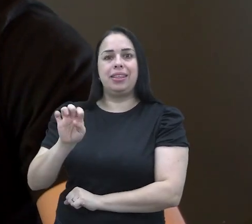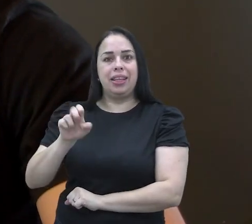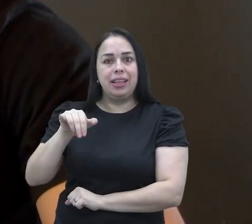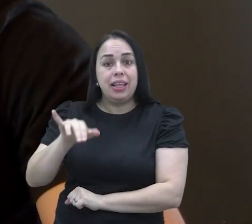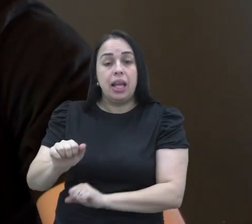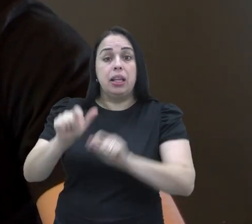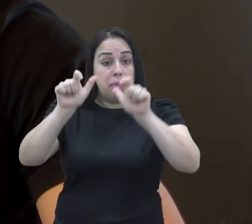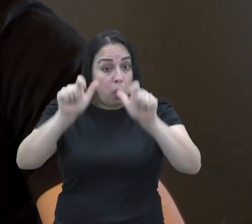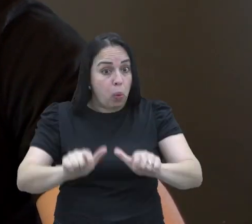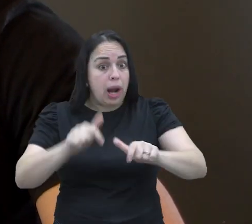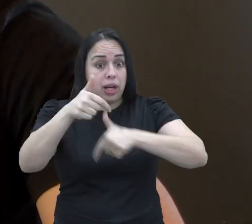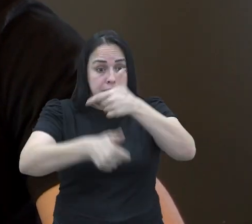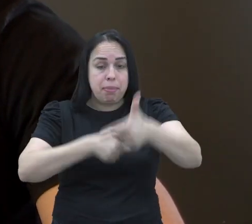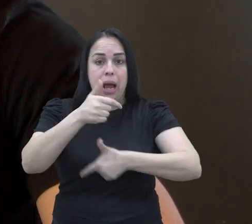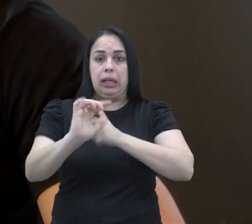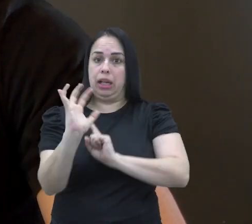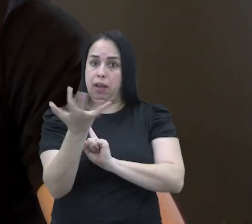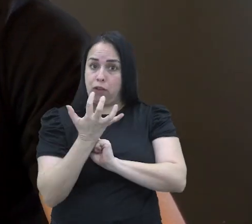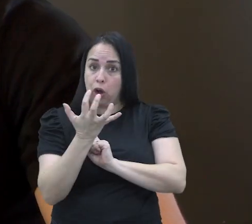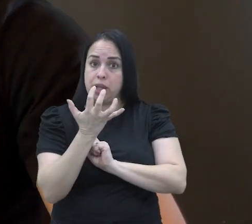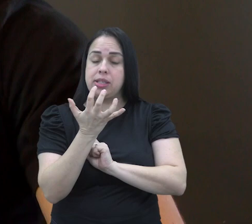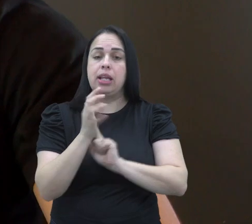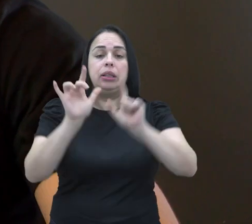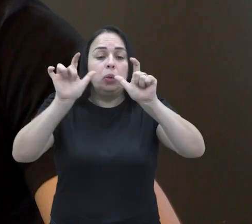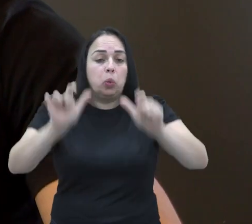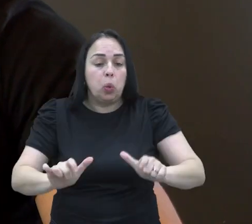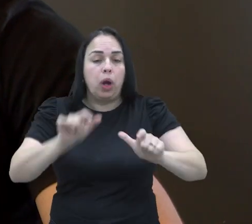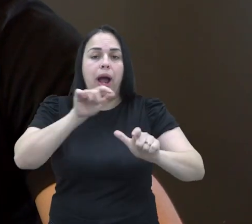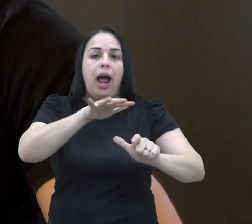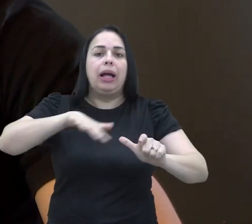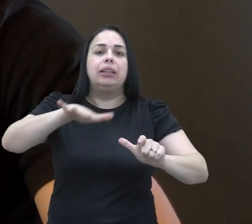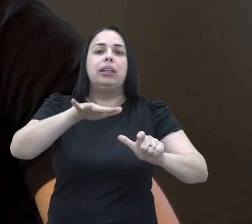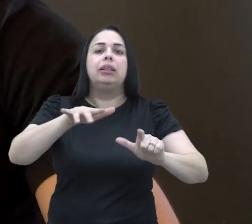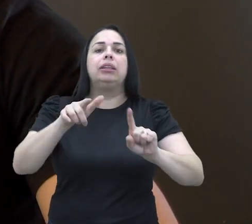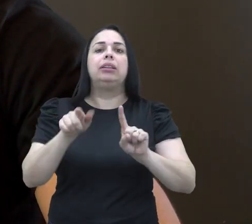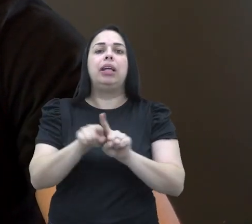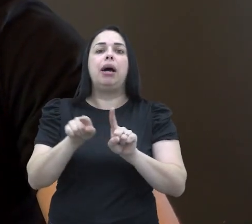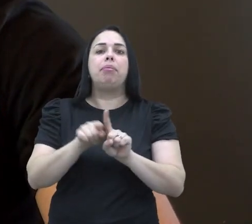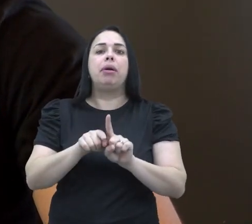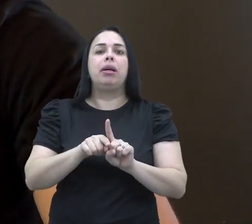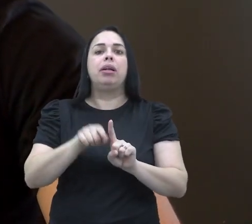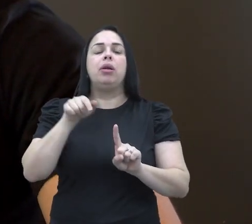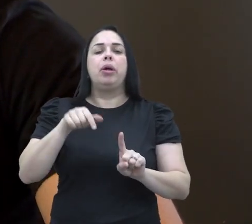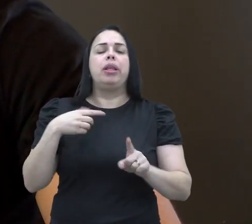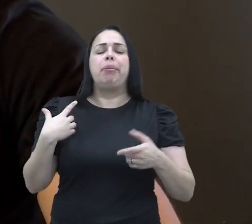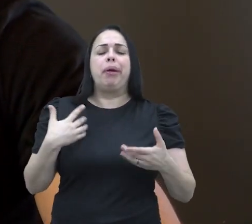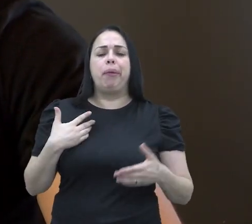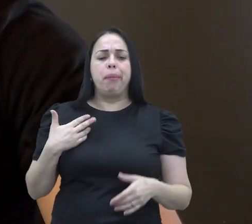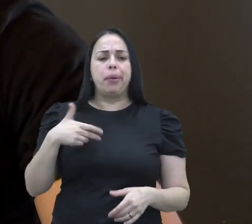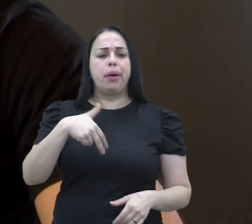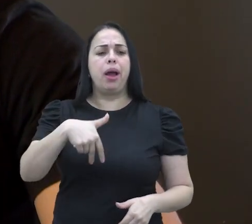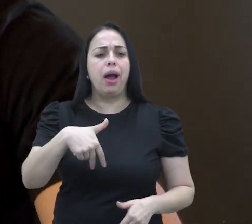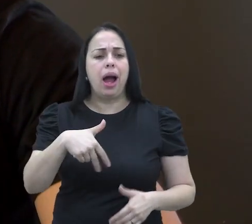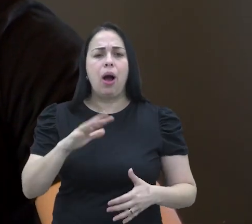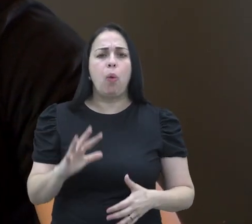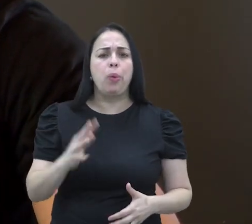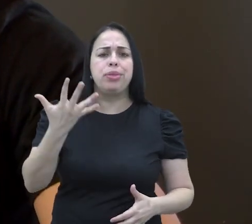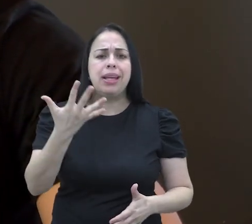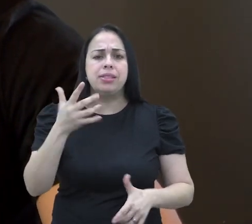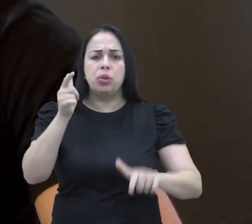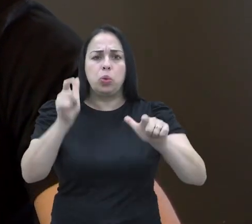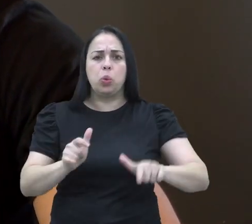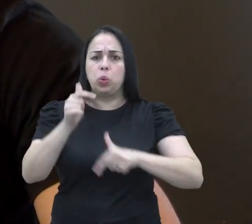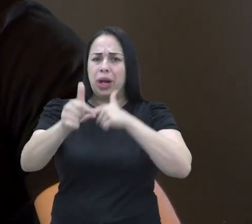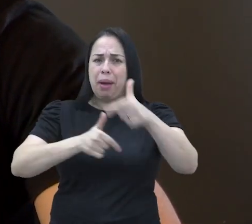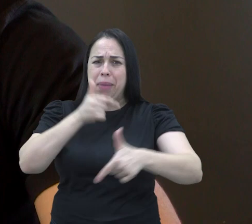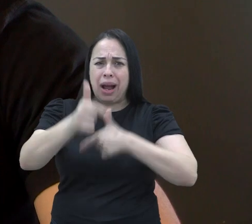de trabalho também é um fator muito importante. Não só o ambiente, como a pessoa lida com aquele ambiente de trabalho. Acho que é